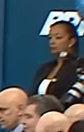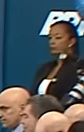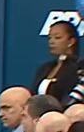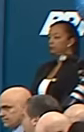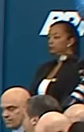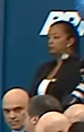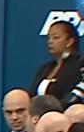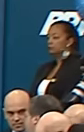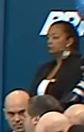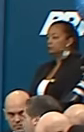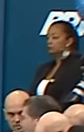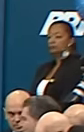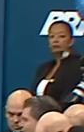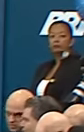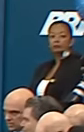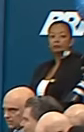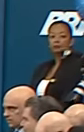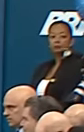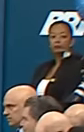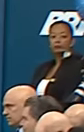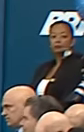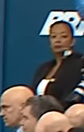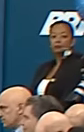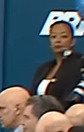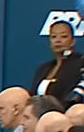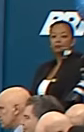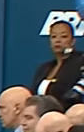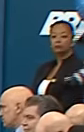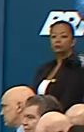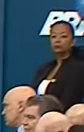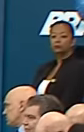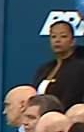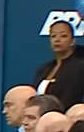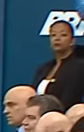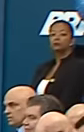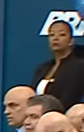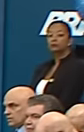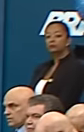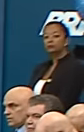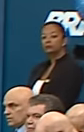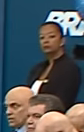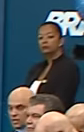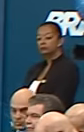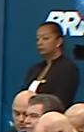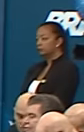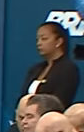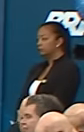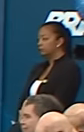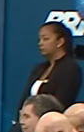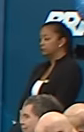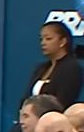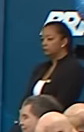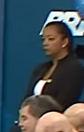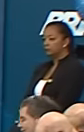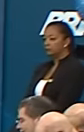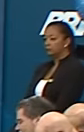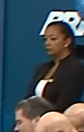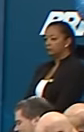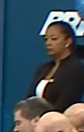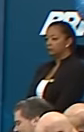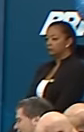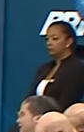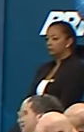diferenciada, não é o caso de se supor que todos os presidentes no futuro terão a mesma habilidade, o